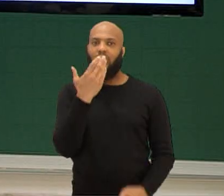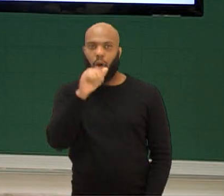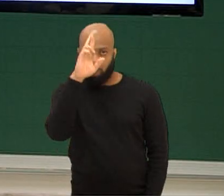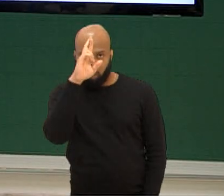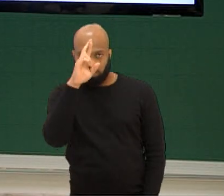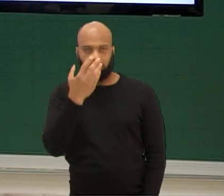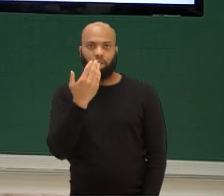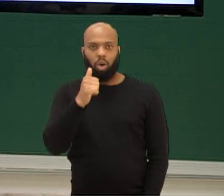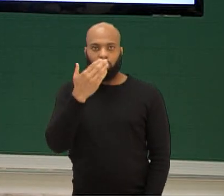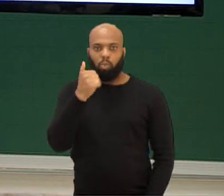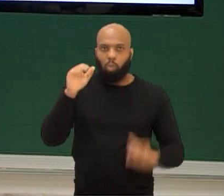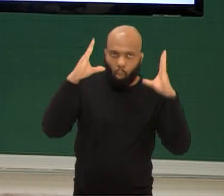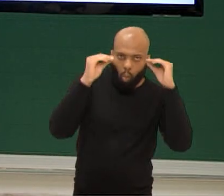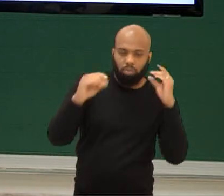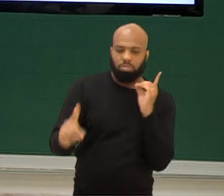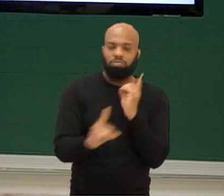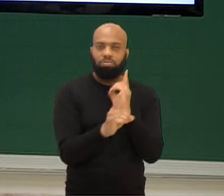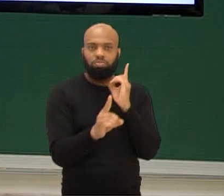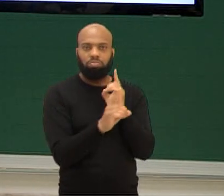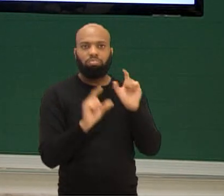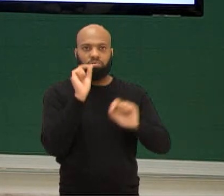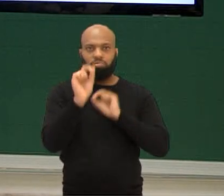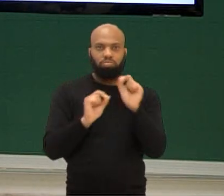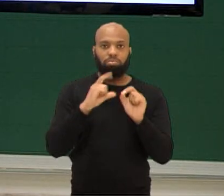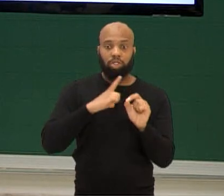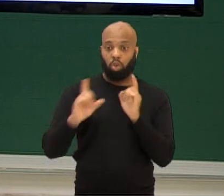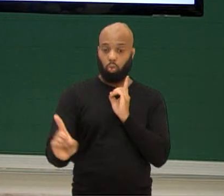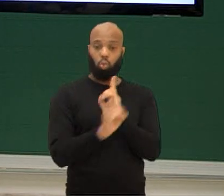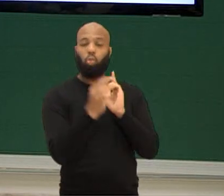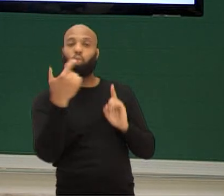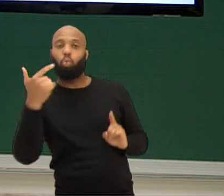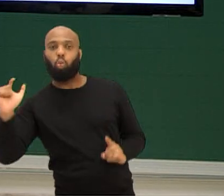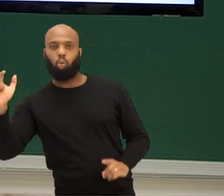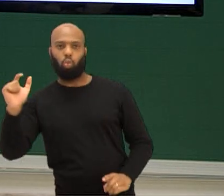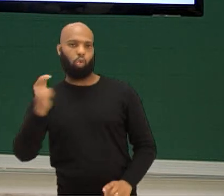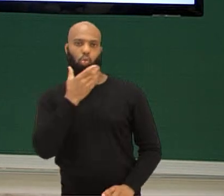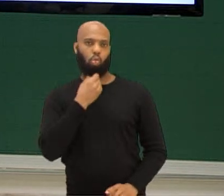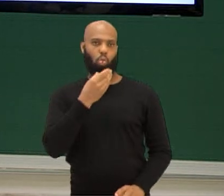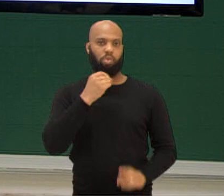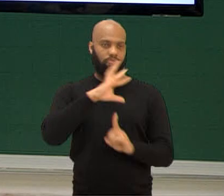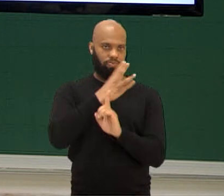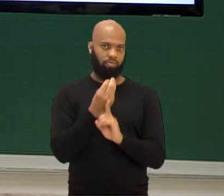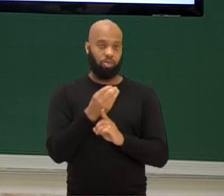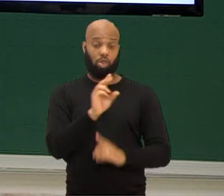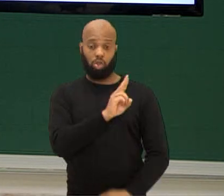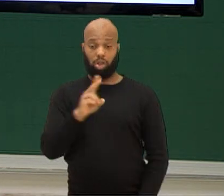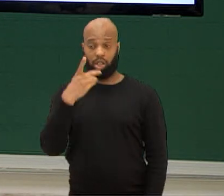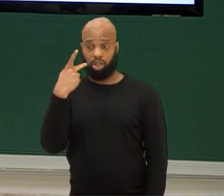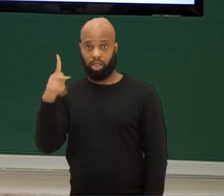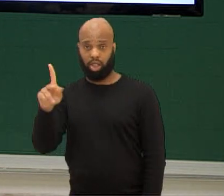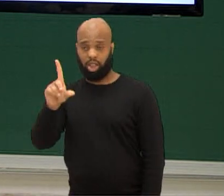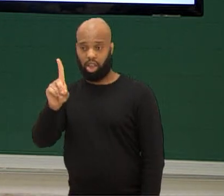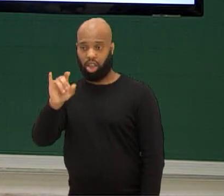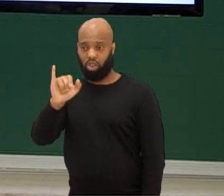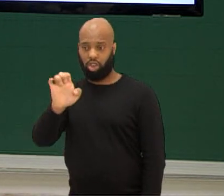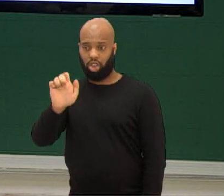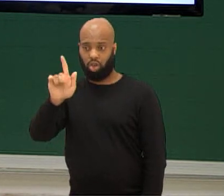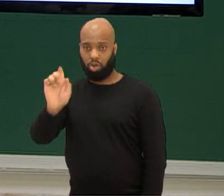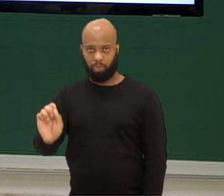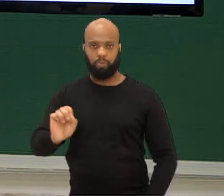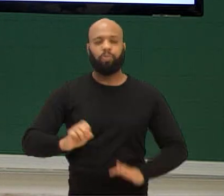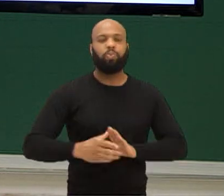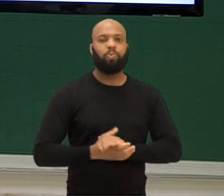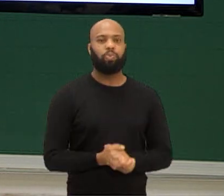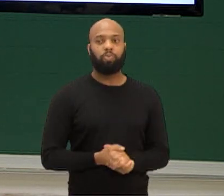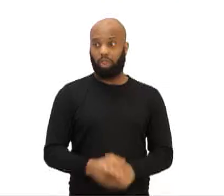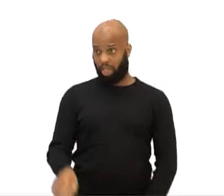outro artista. Ele era um muralista, ele pintava murais, o Diego Rivera. Rivera ha quedado fascinado por